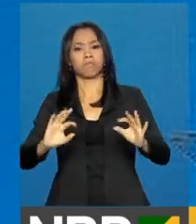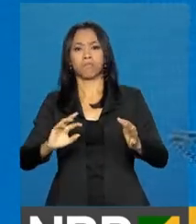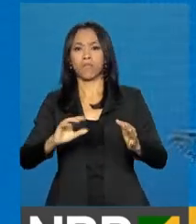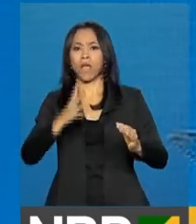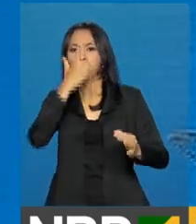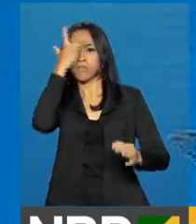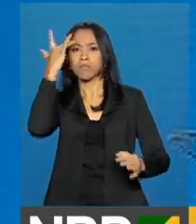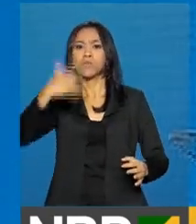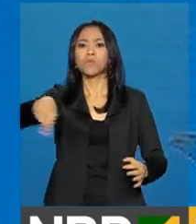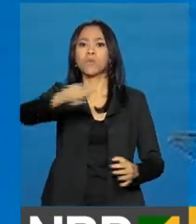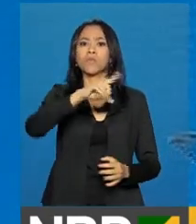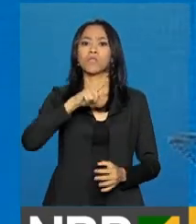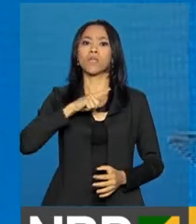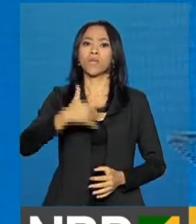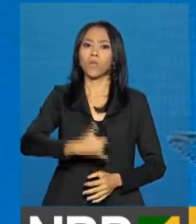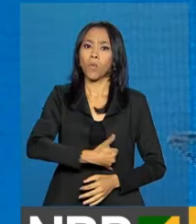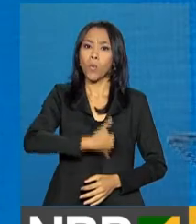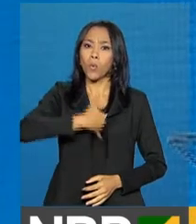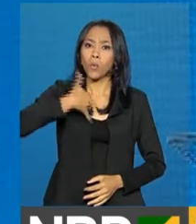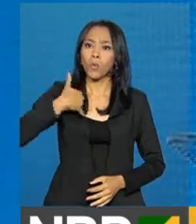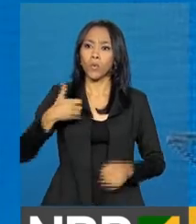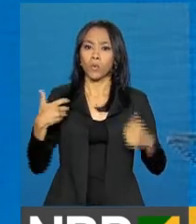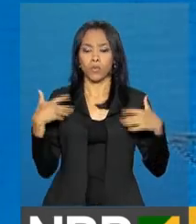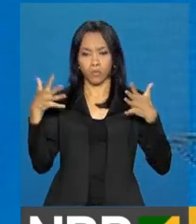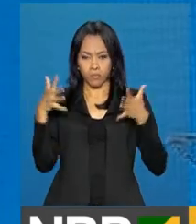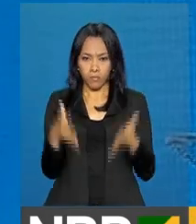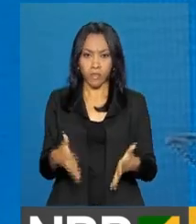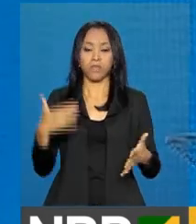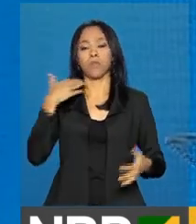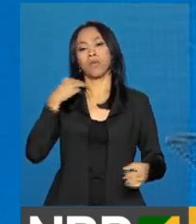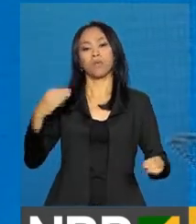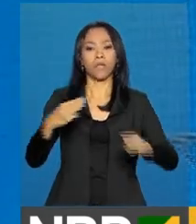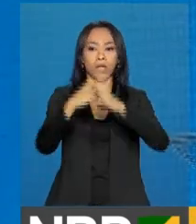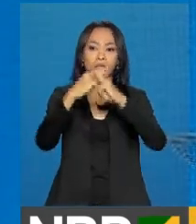orgulho de pertencer à Caixa Econômica Federal.